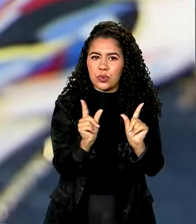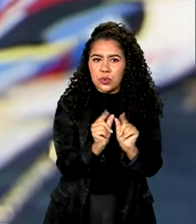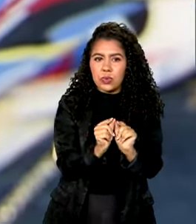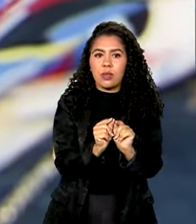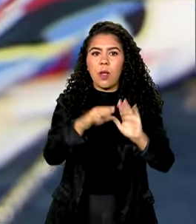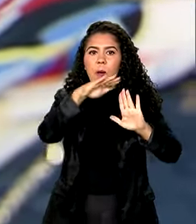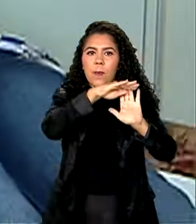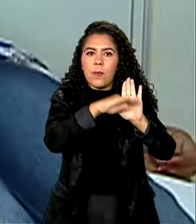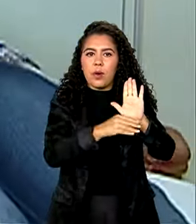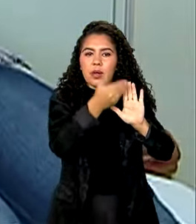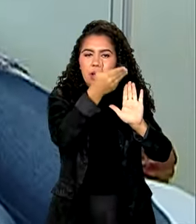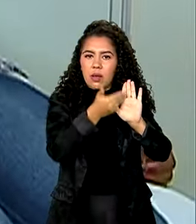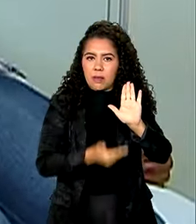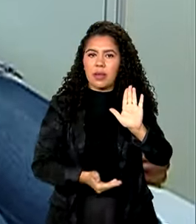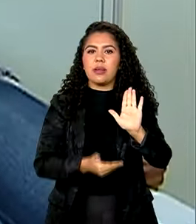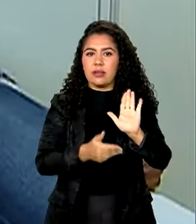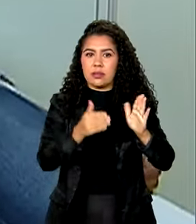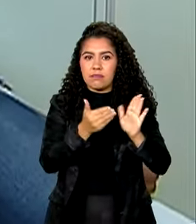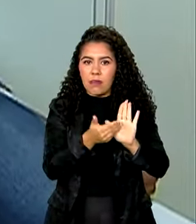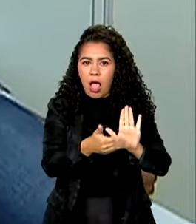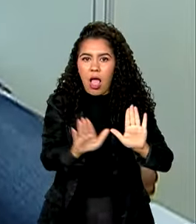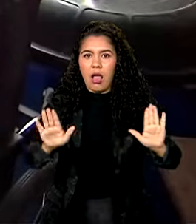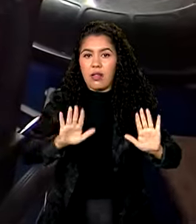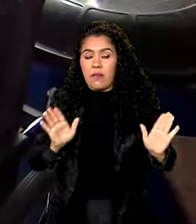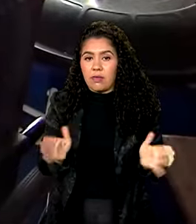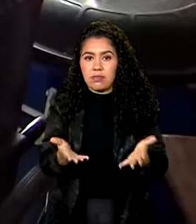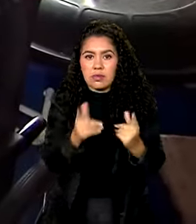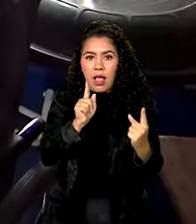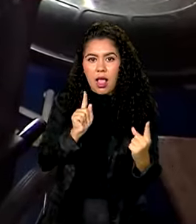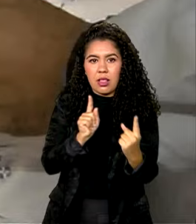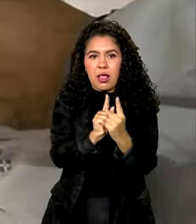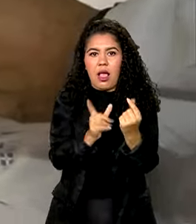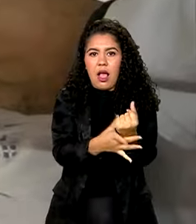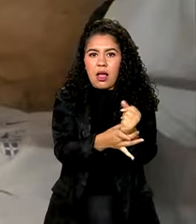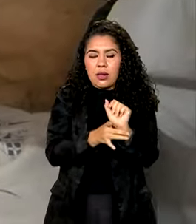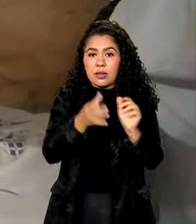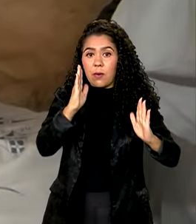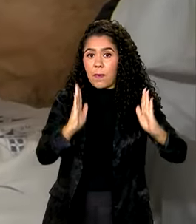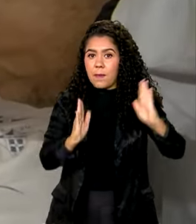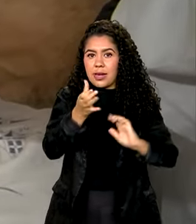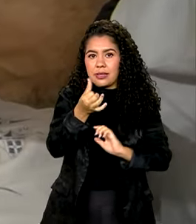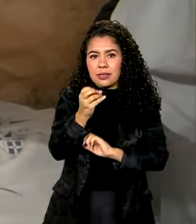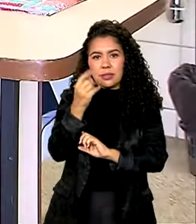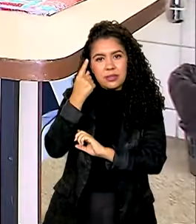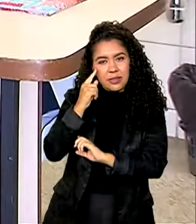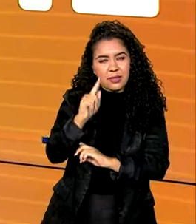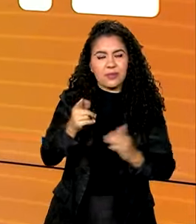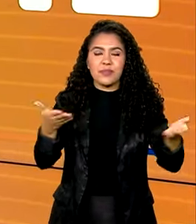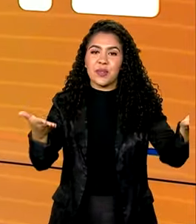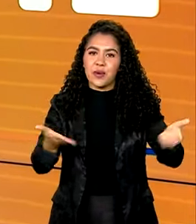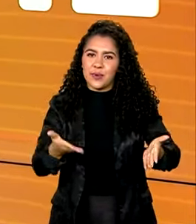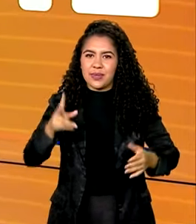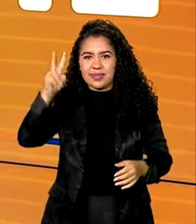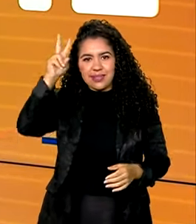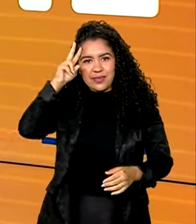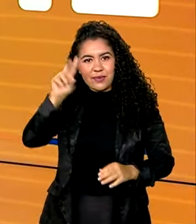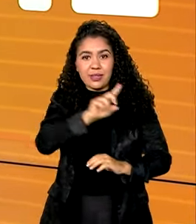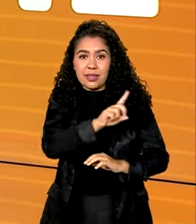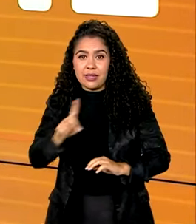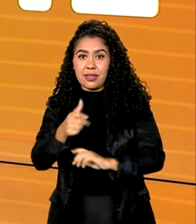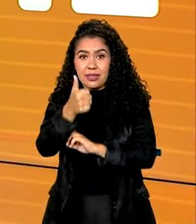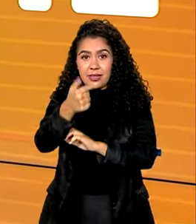Acesso a Especialistas vai agilizar consultas e garantir atendimento em, no máximo, 60 dias.